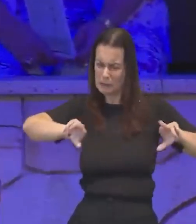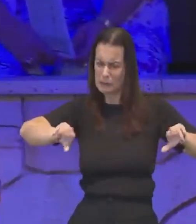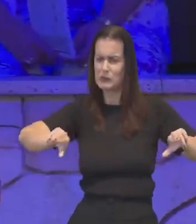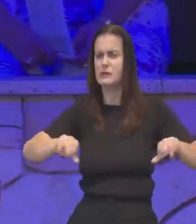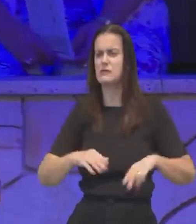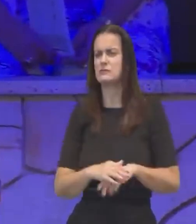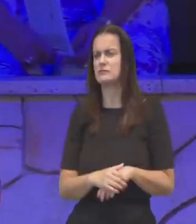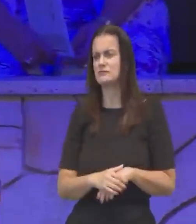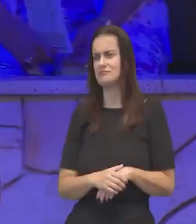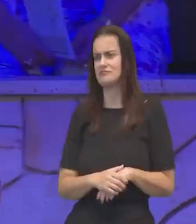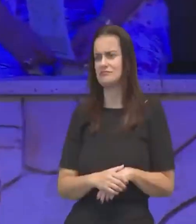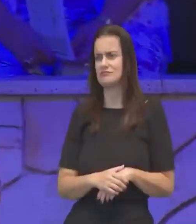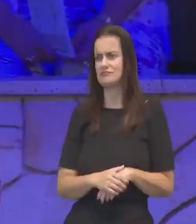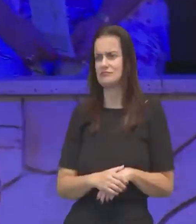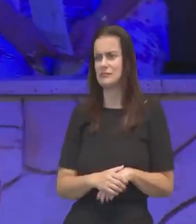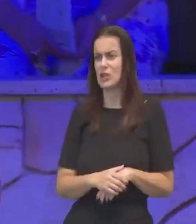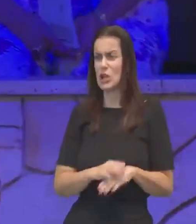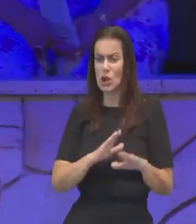no ocultismo,